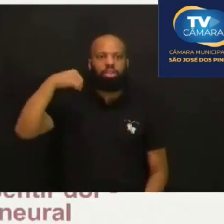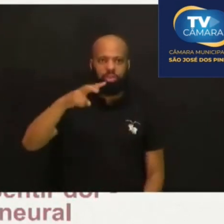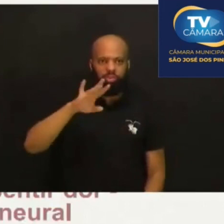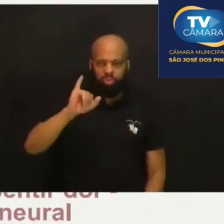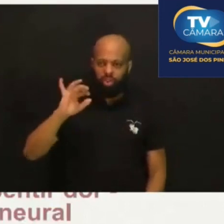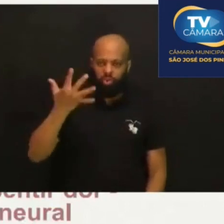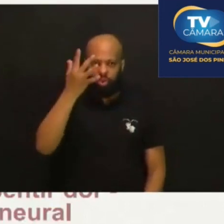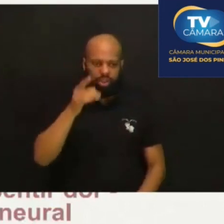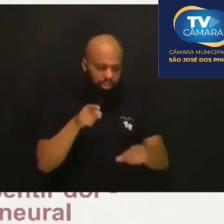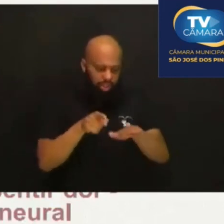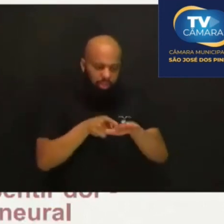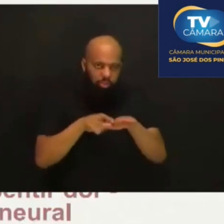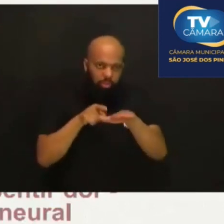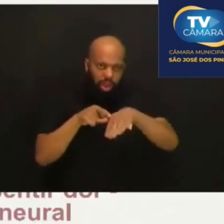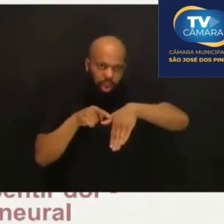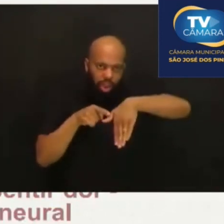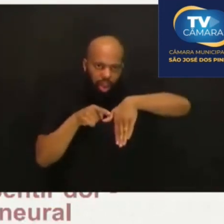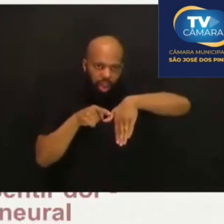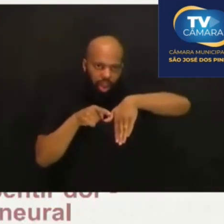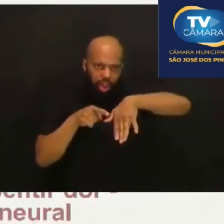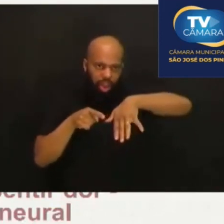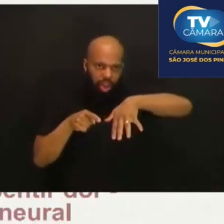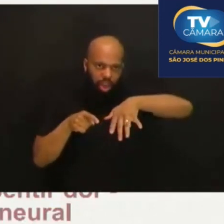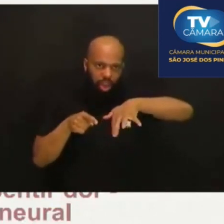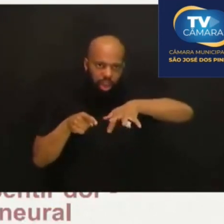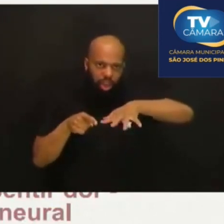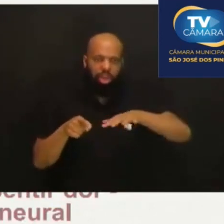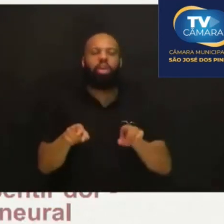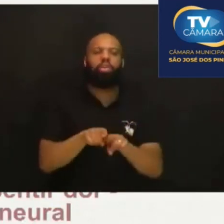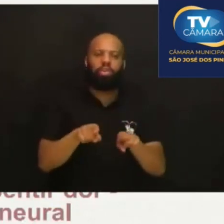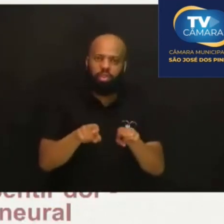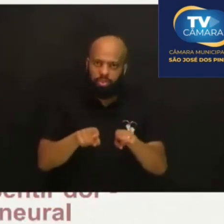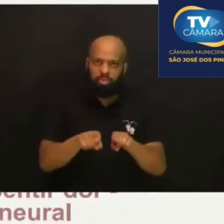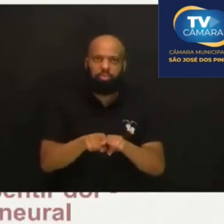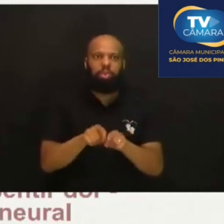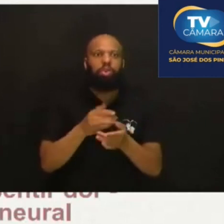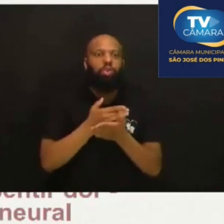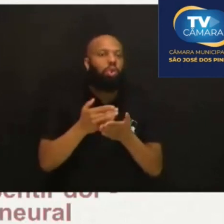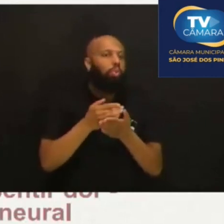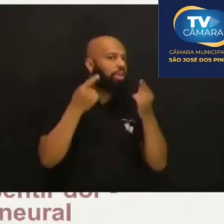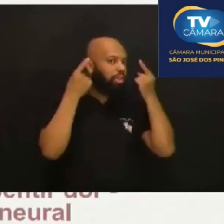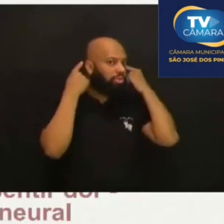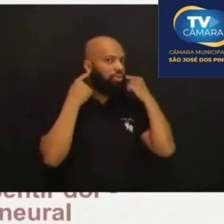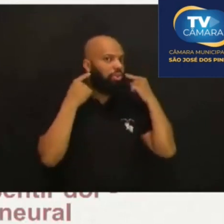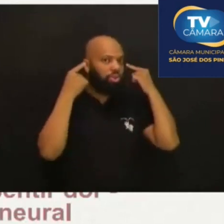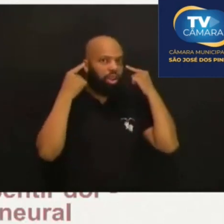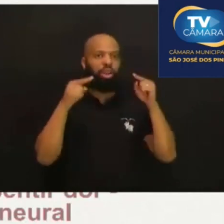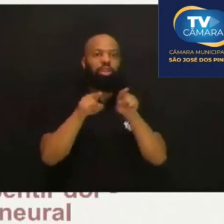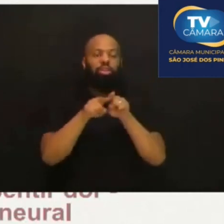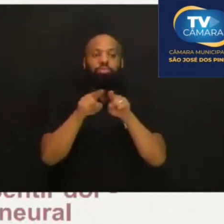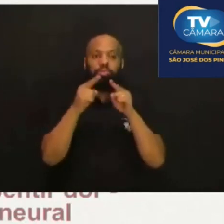pés. Começam as formações do pavilhão auricular e os olhos vão se tornando